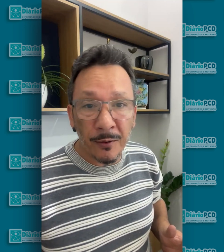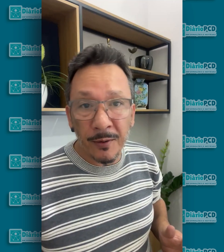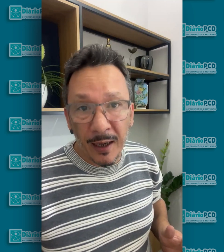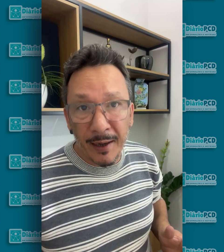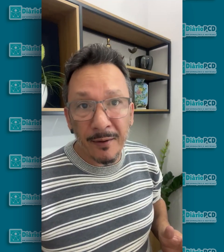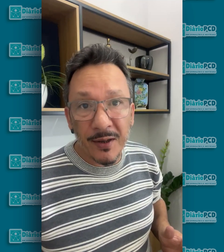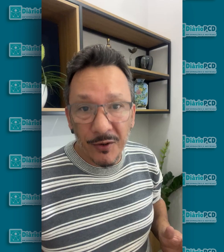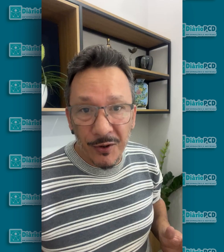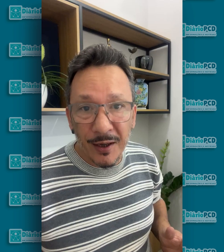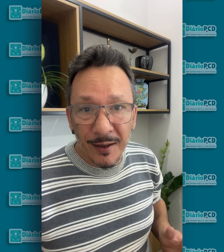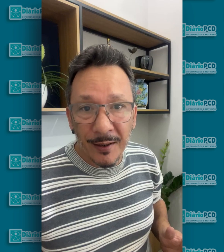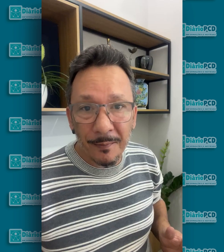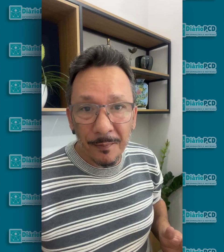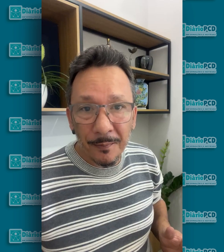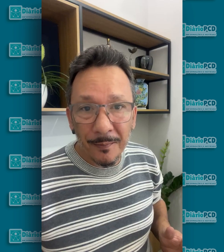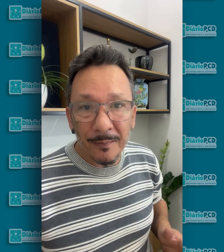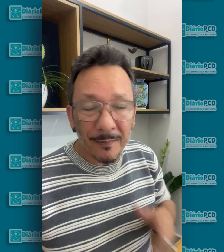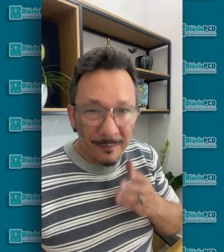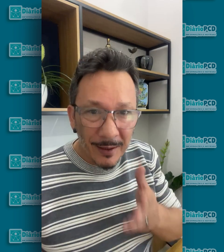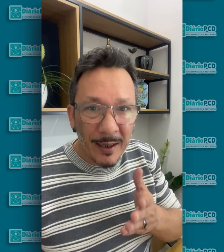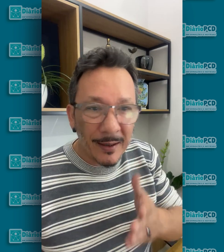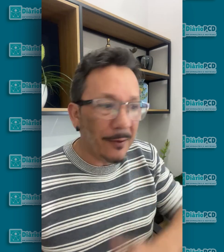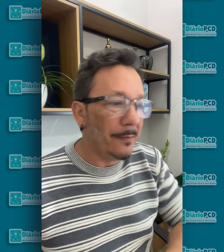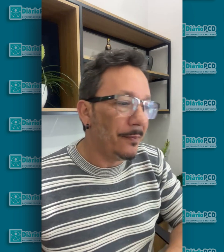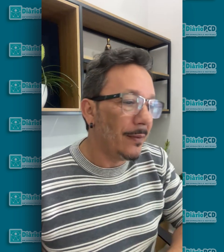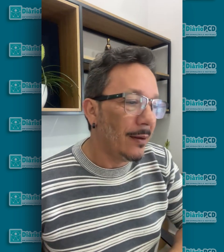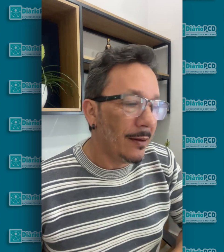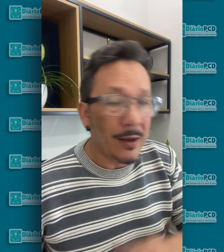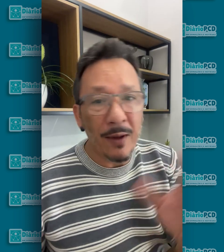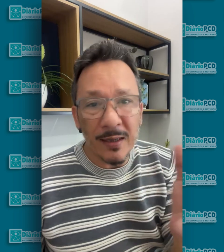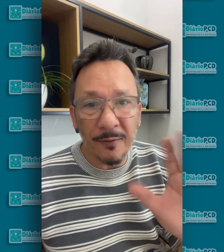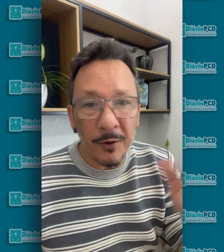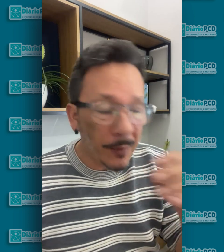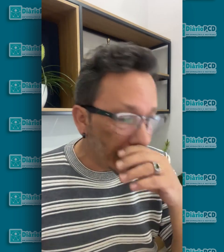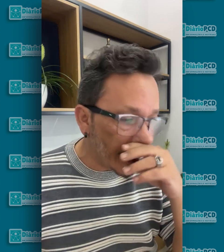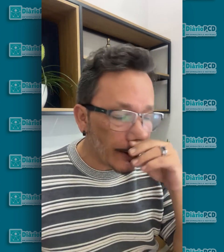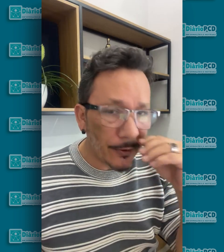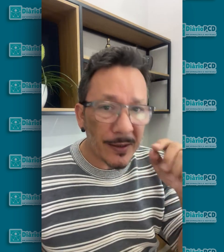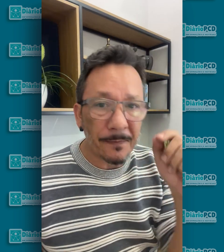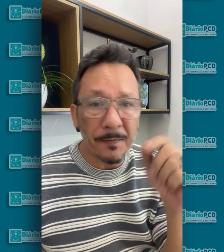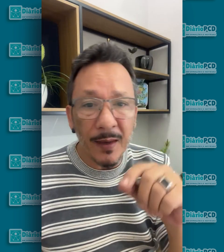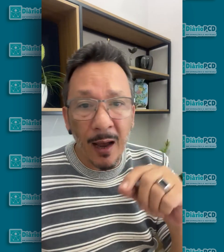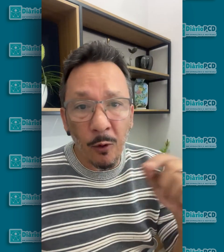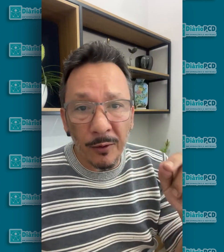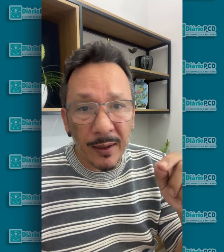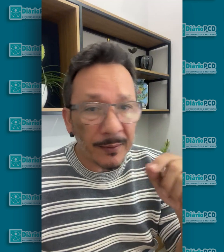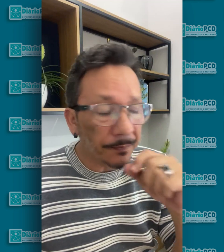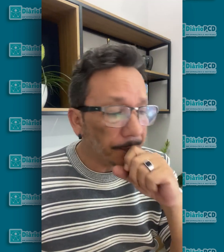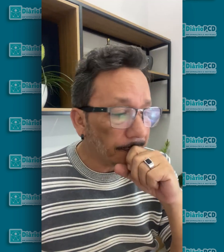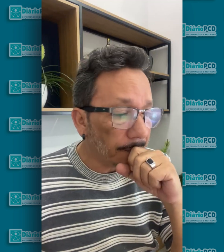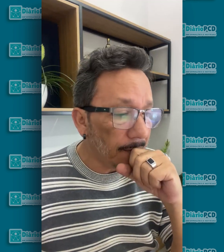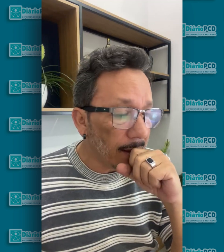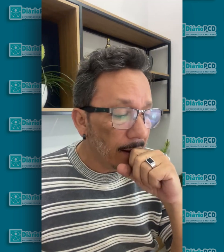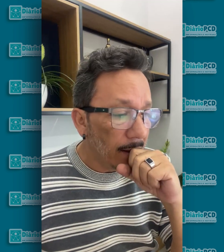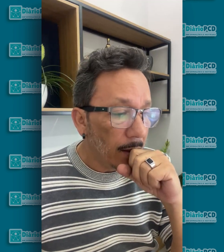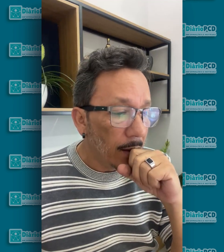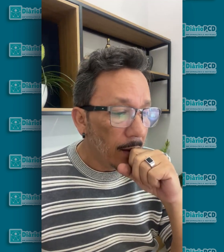num período que ela não existia ainda? Entendeu? Então, essa foi uma das questões. A outra